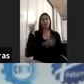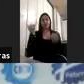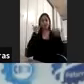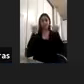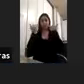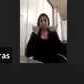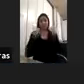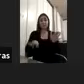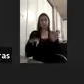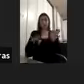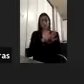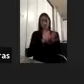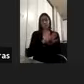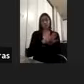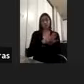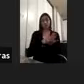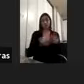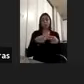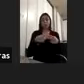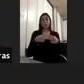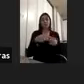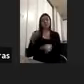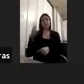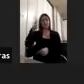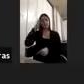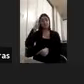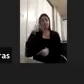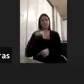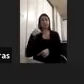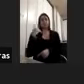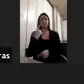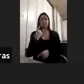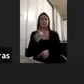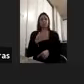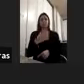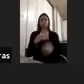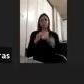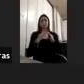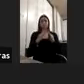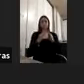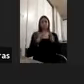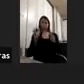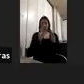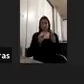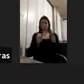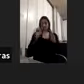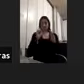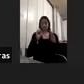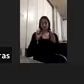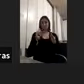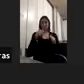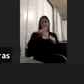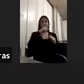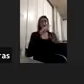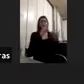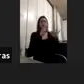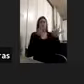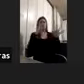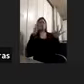terça-feira nós estávamos na casa da minha sogra. Vamos levar ela a uma chácara, então a gente fica desconectado da